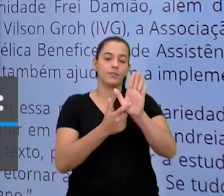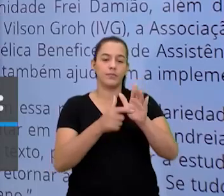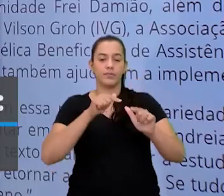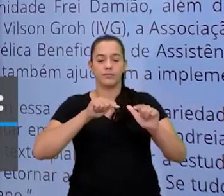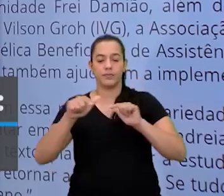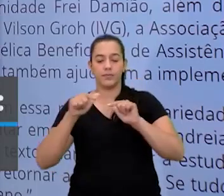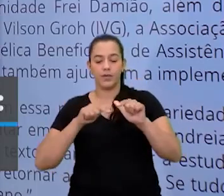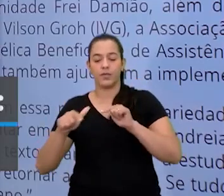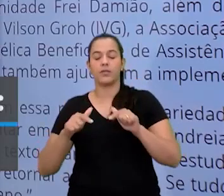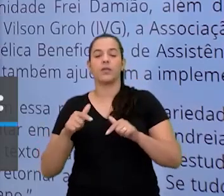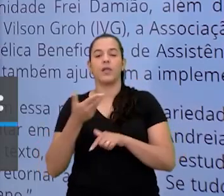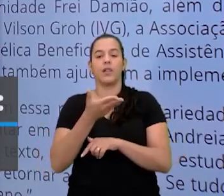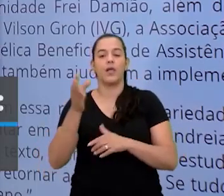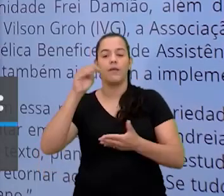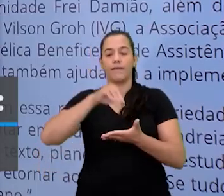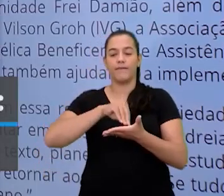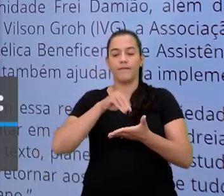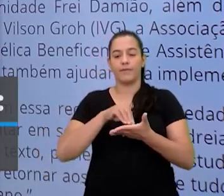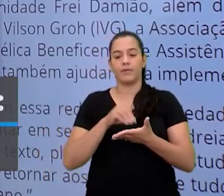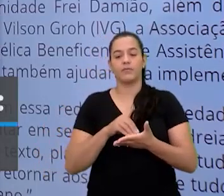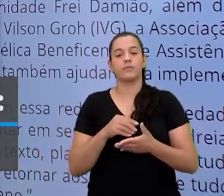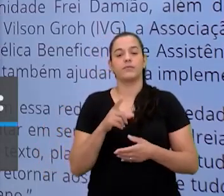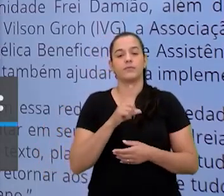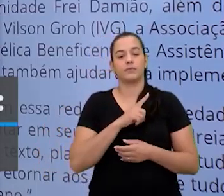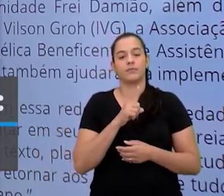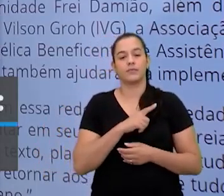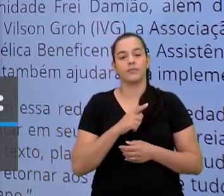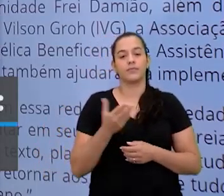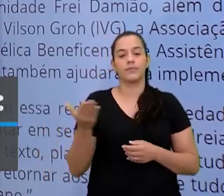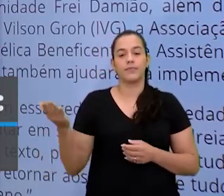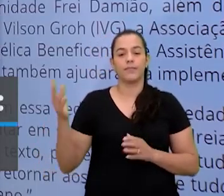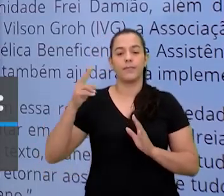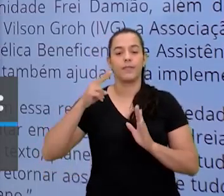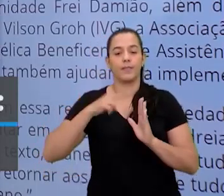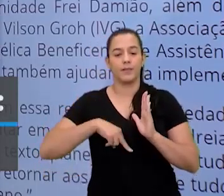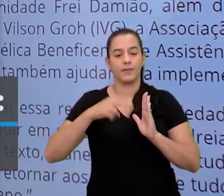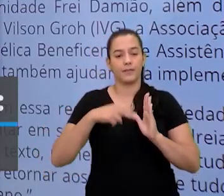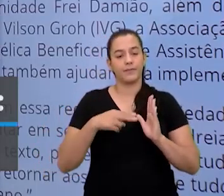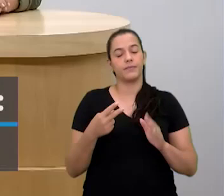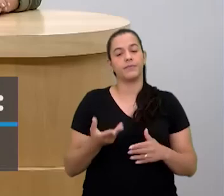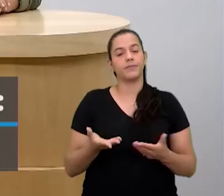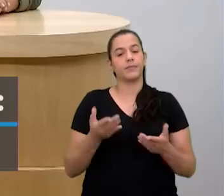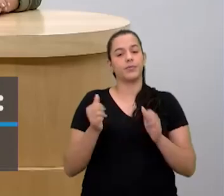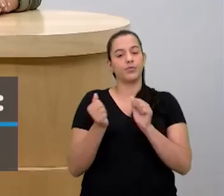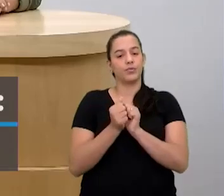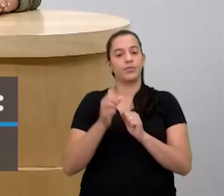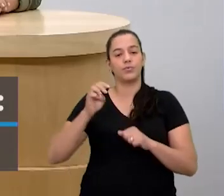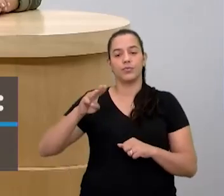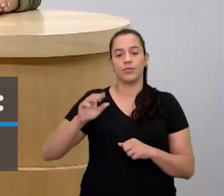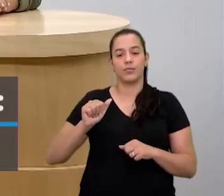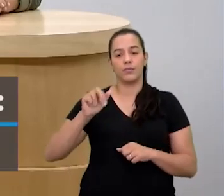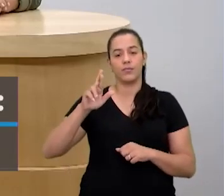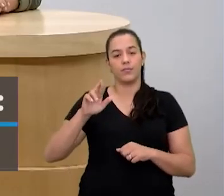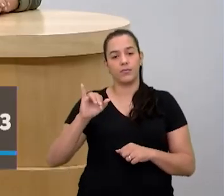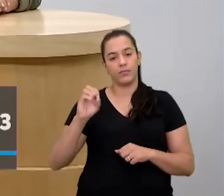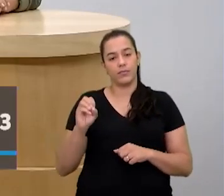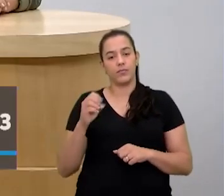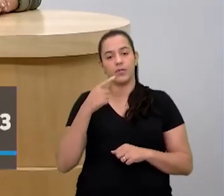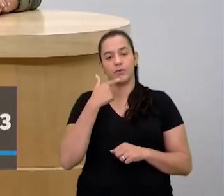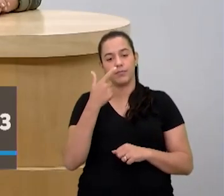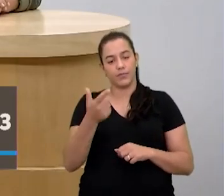trabalho, a carência, né? Por exemplo, lendo aqui com o professor Mauro Farias, eu vi que a gente pode falar sim de